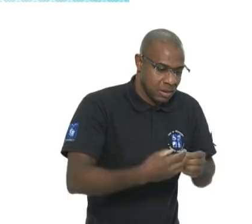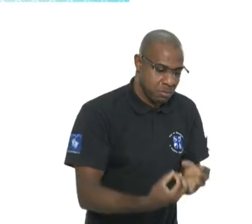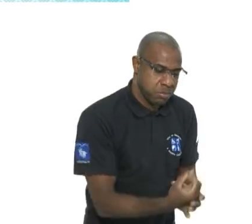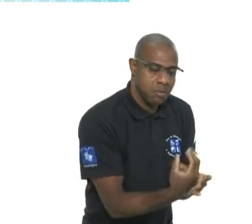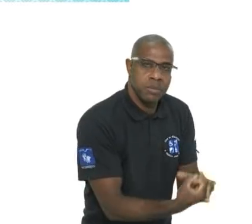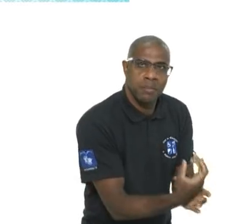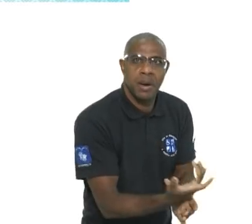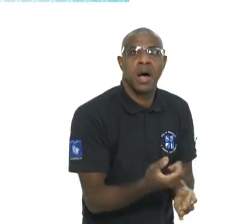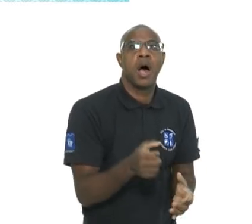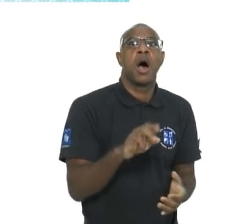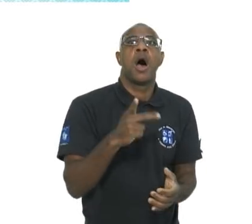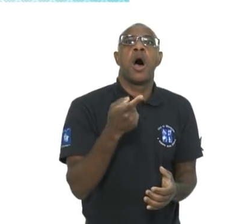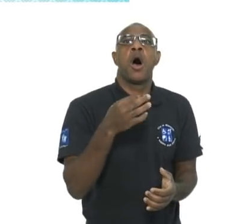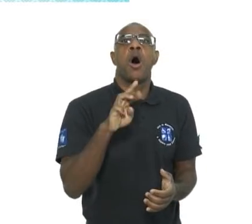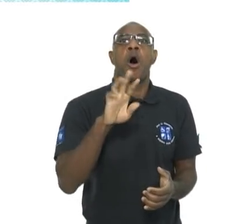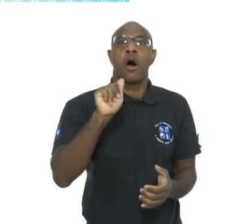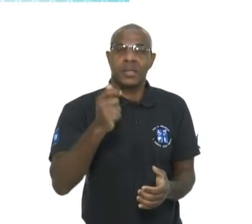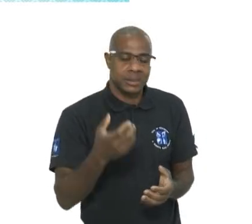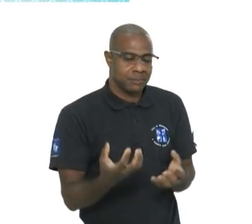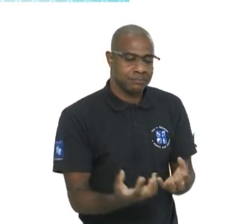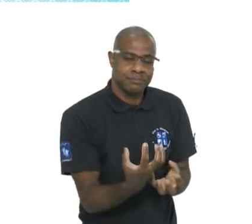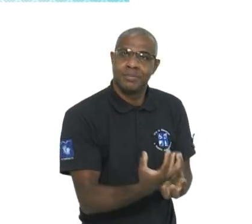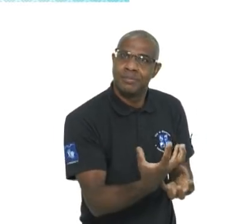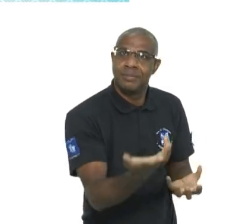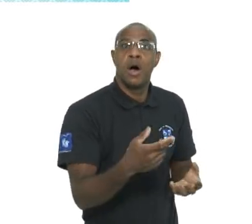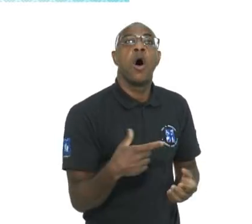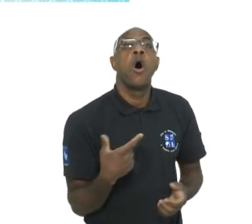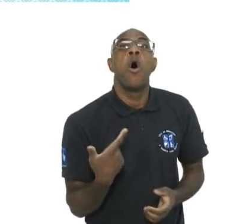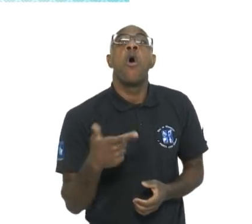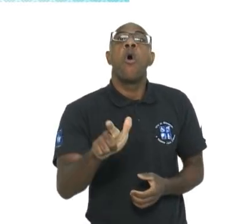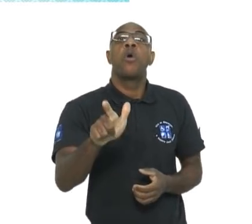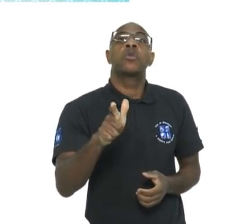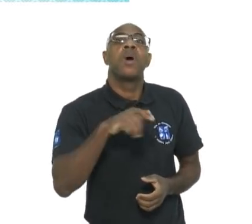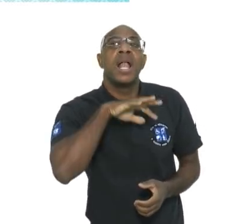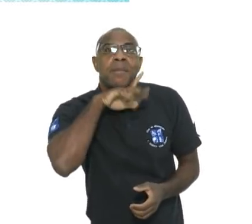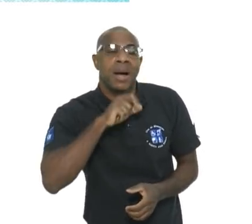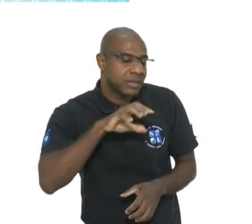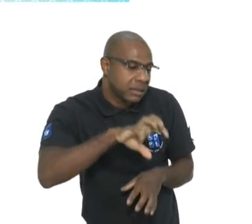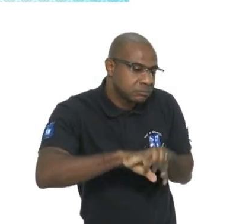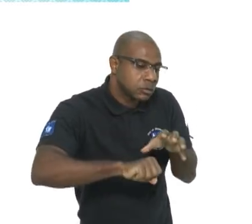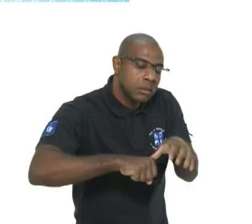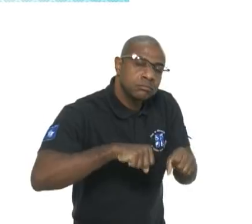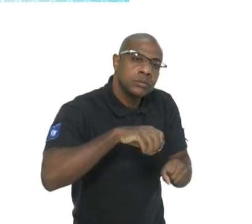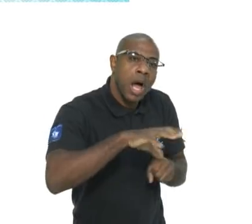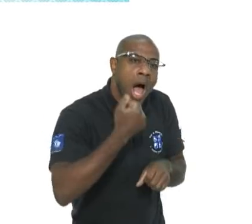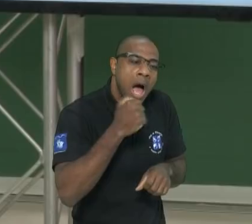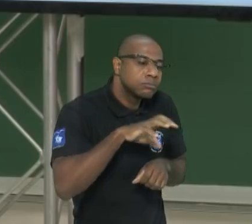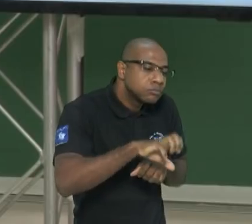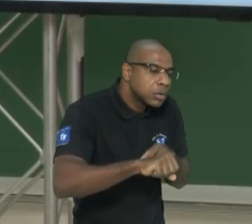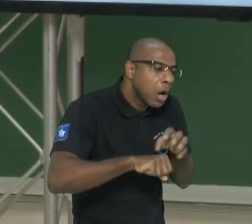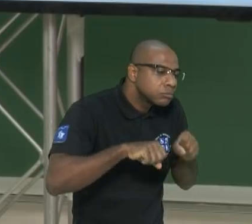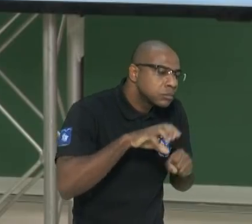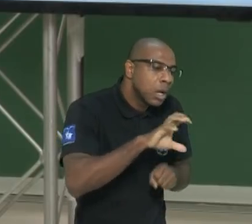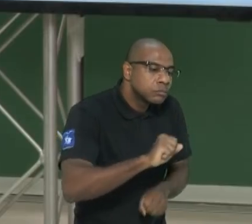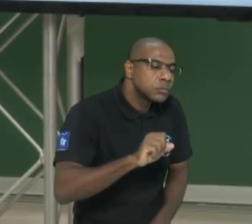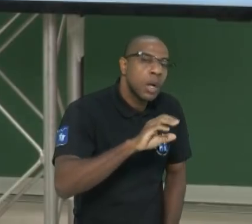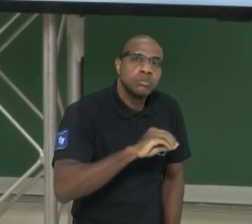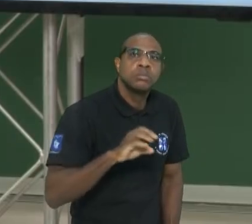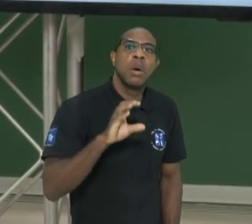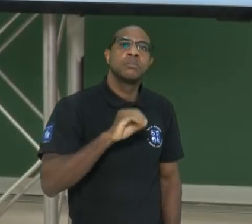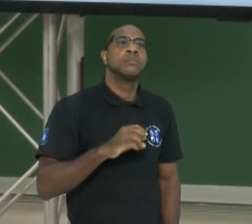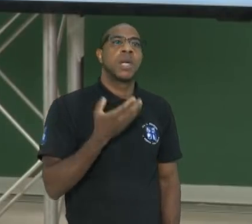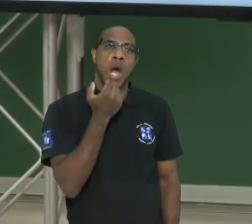alimento, ou com outros animais que estão se alimentando dessa horta, nesse espaço que esteja